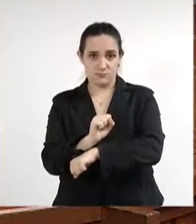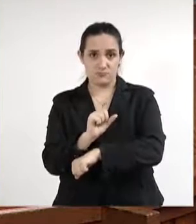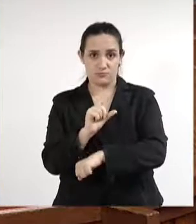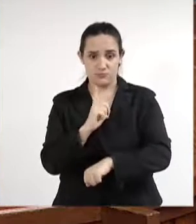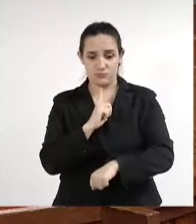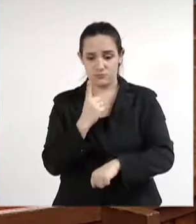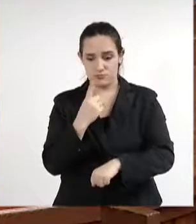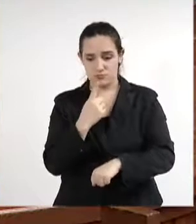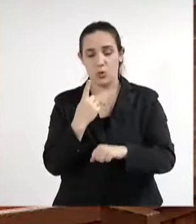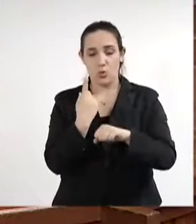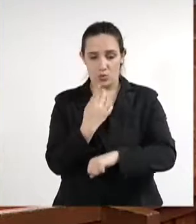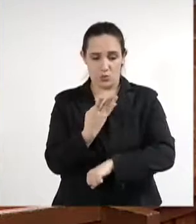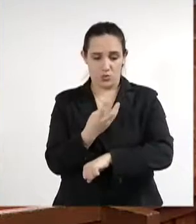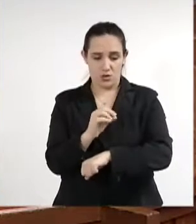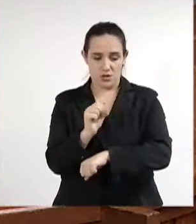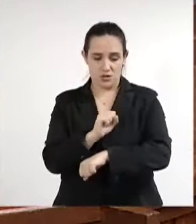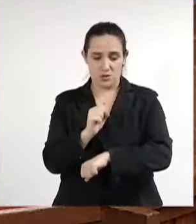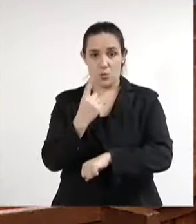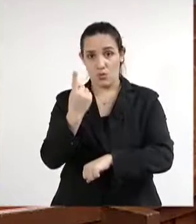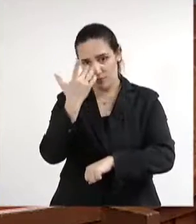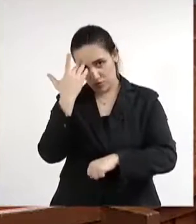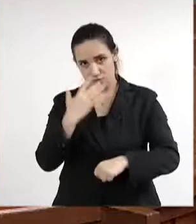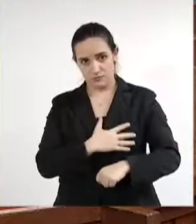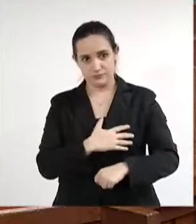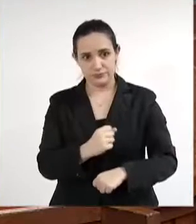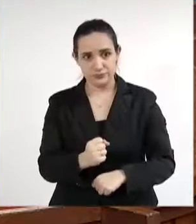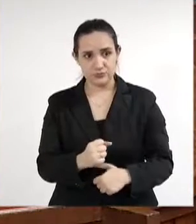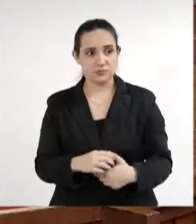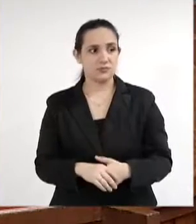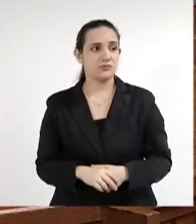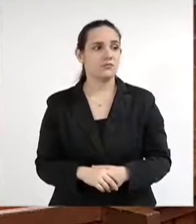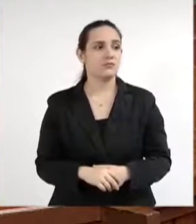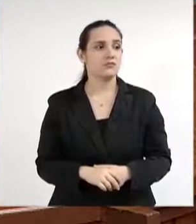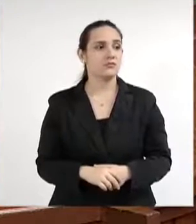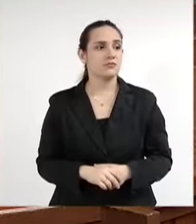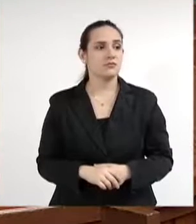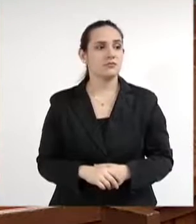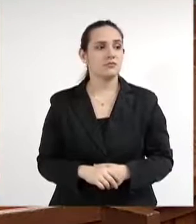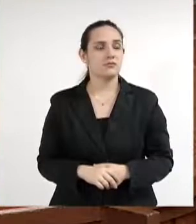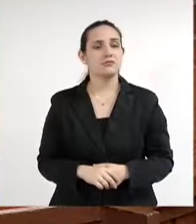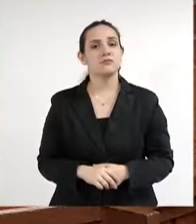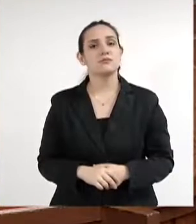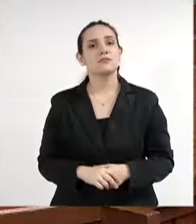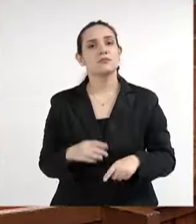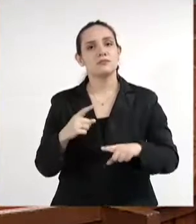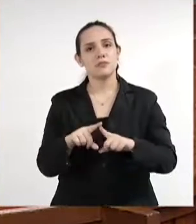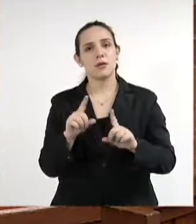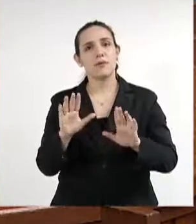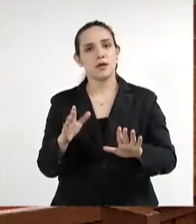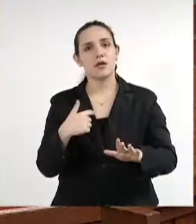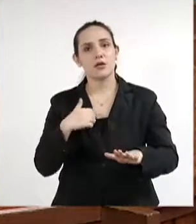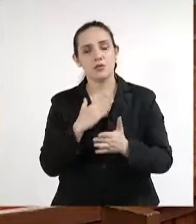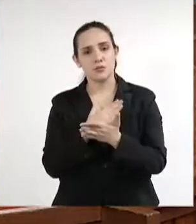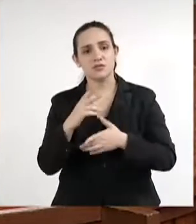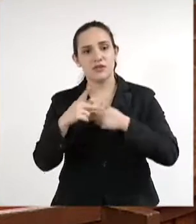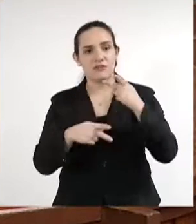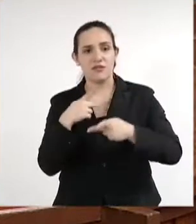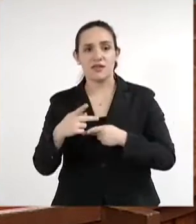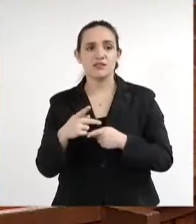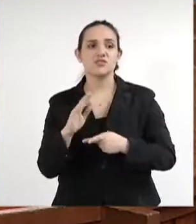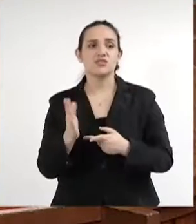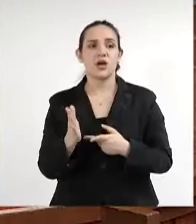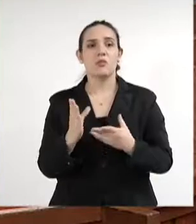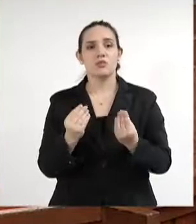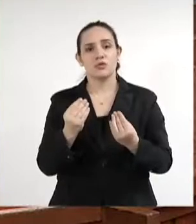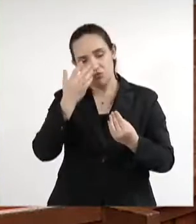Eu já falei aqui há alguns minutos do meu tempo e várias pessoas já se mataram durante o tempo em que estava falando,